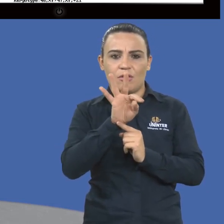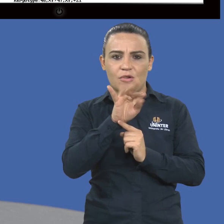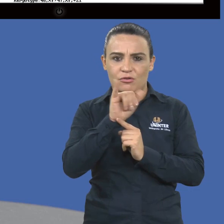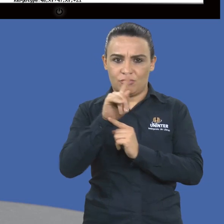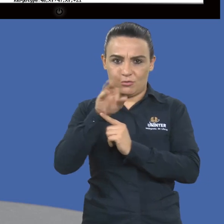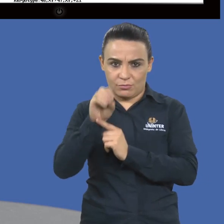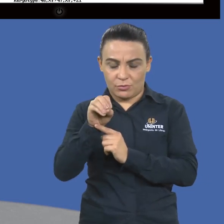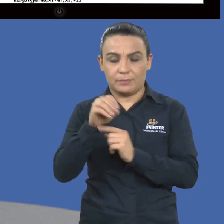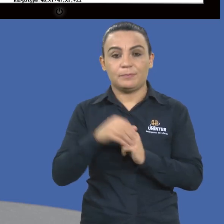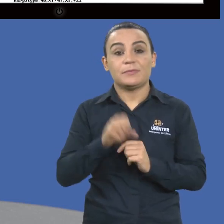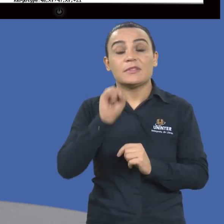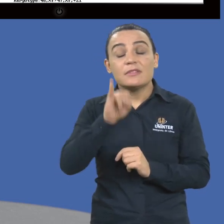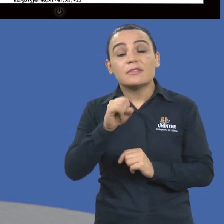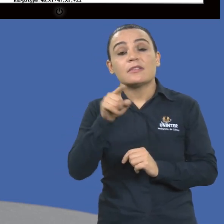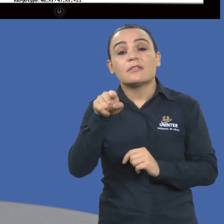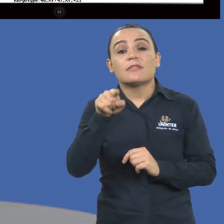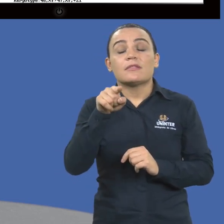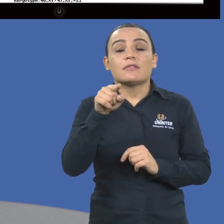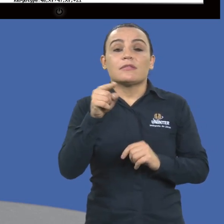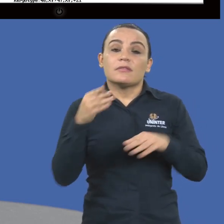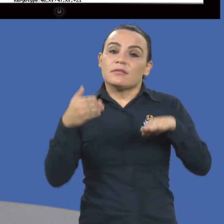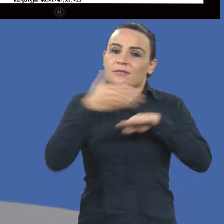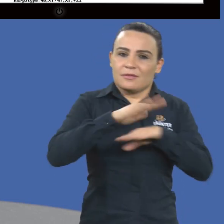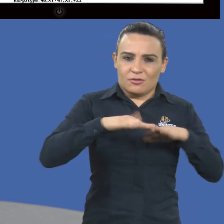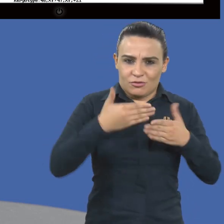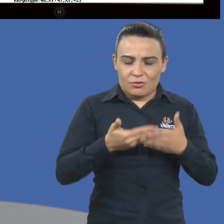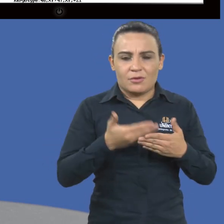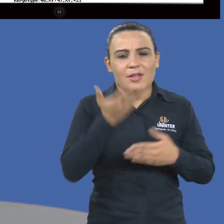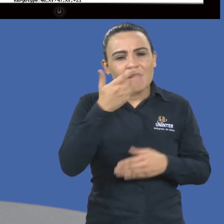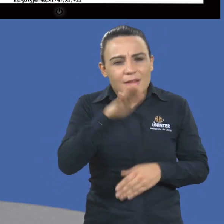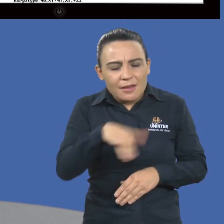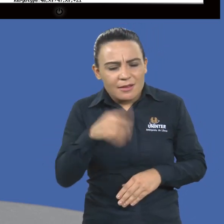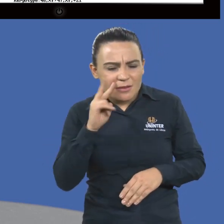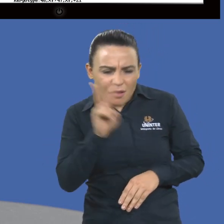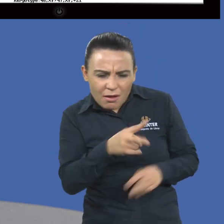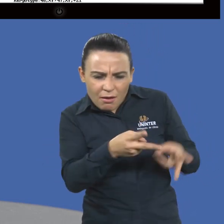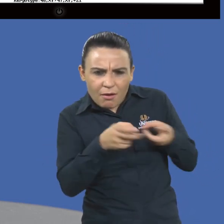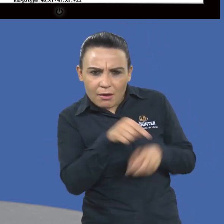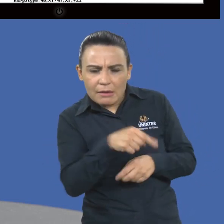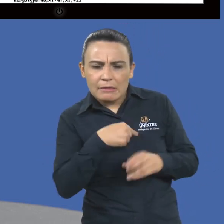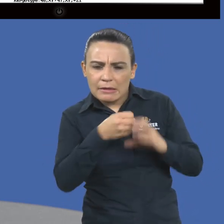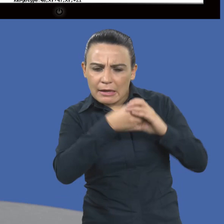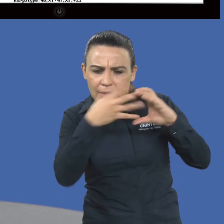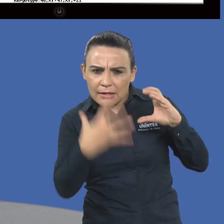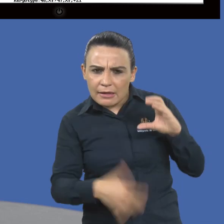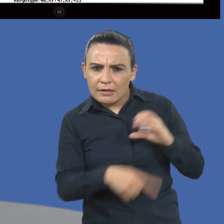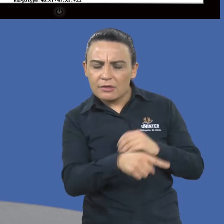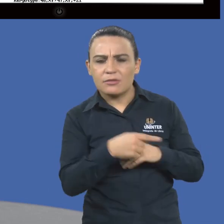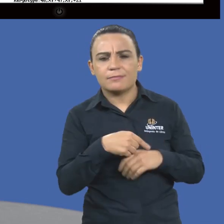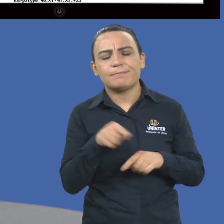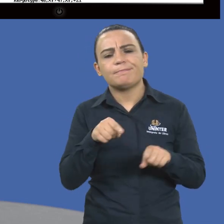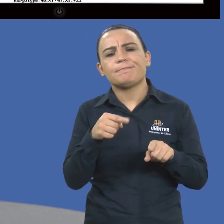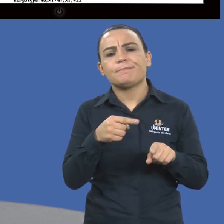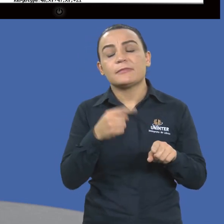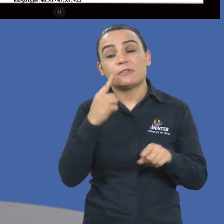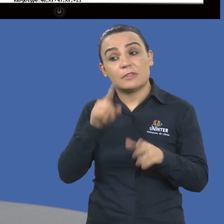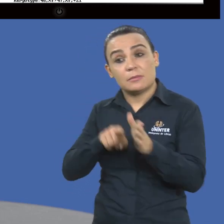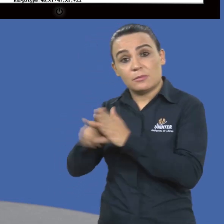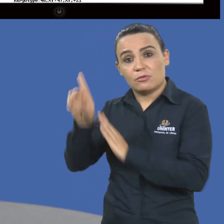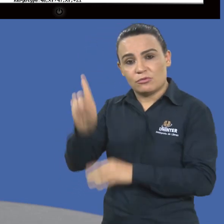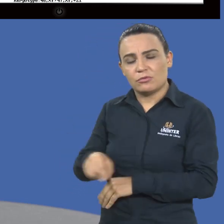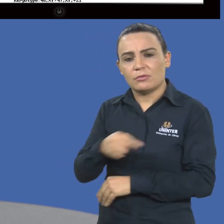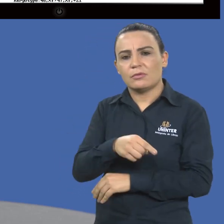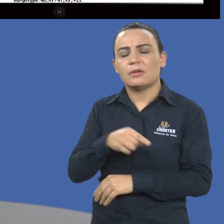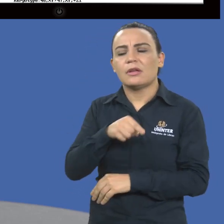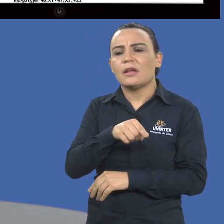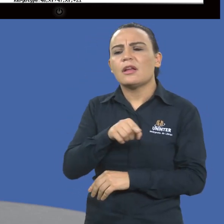nenê clinicamente com sinais de síndrome de Down, você vai perguntar, diretora, o João